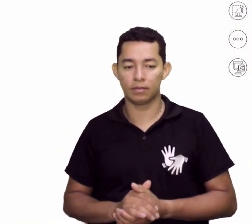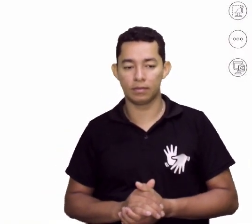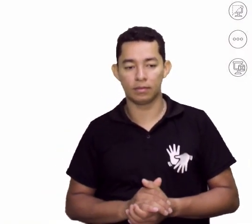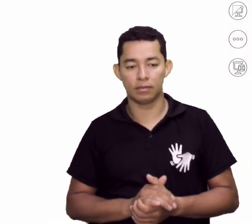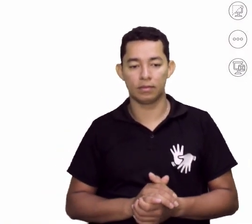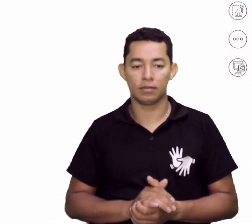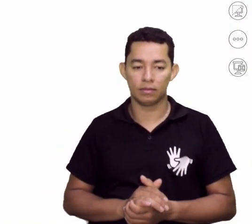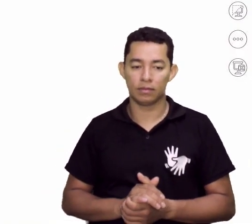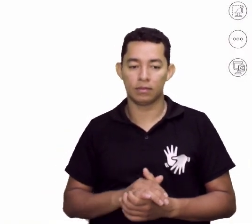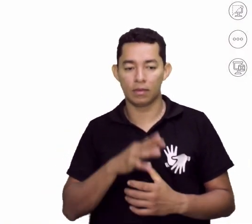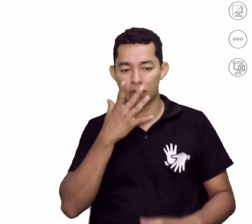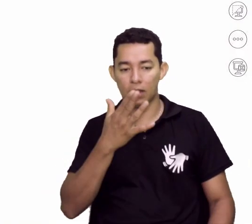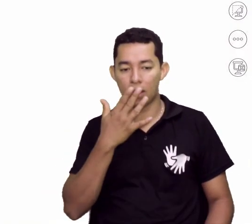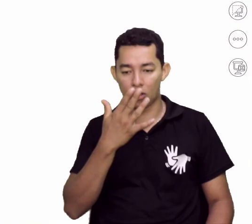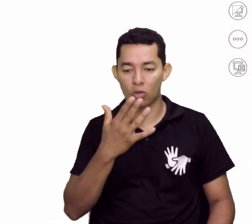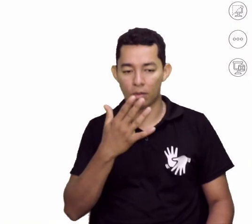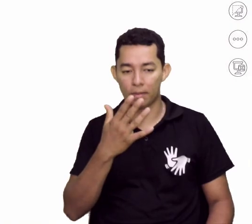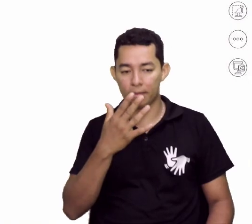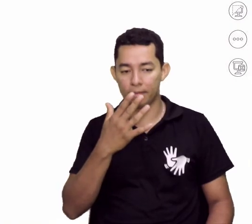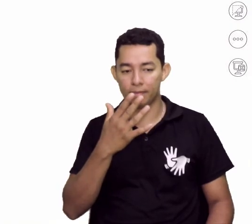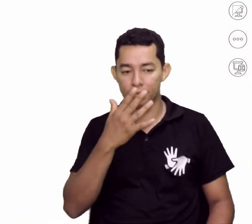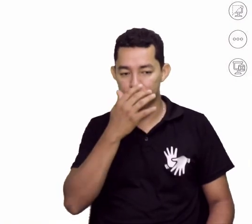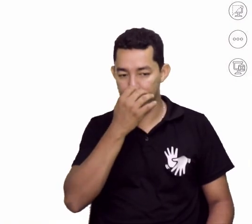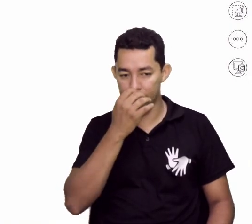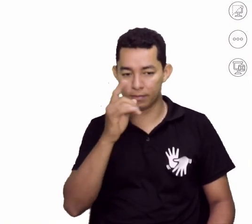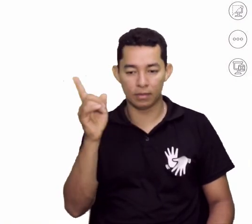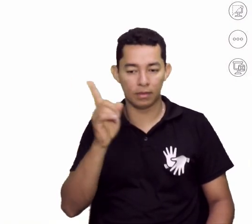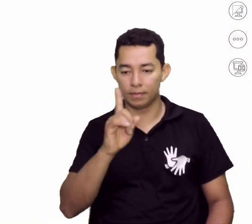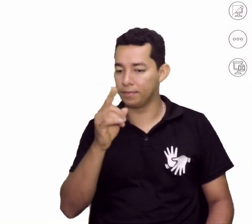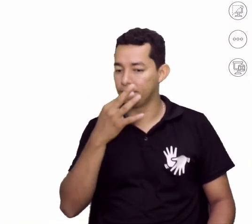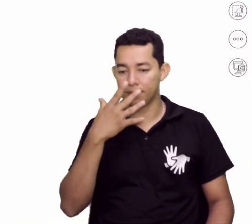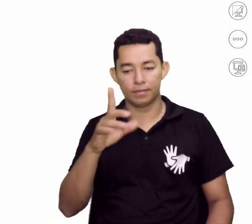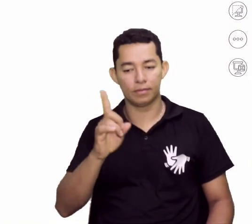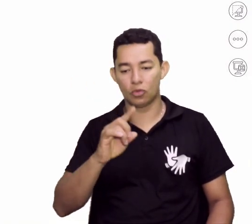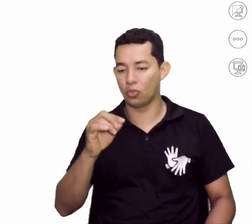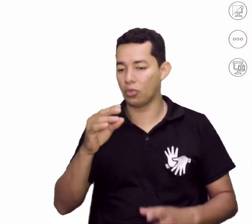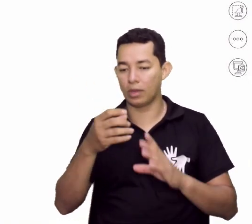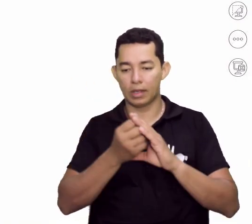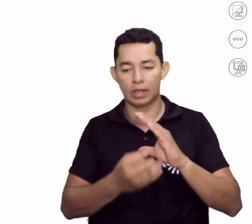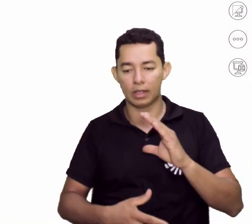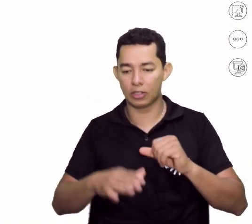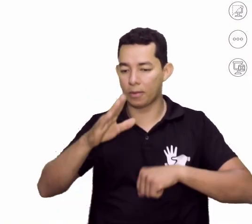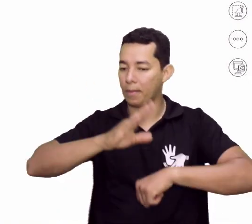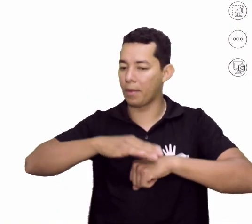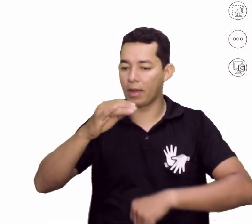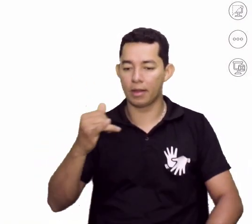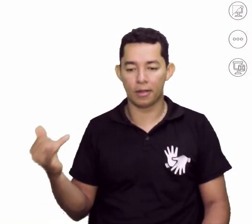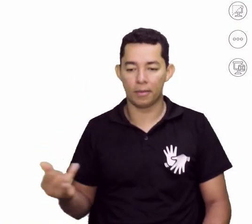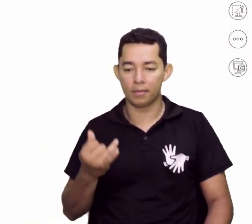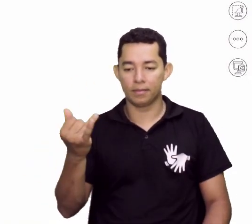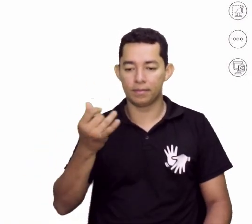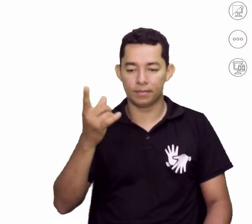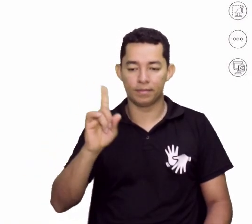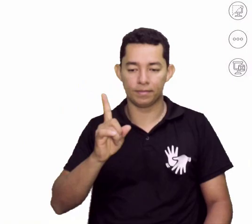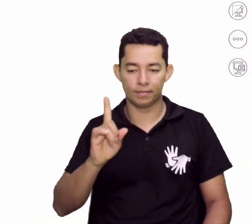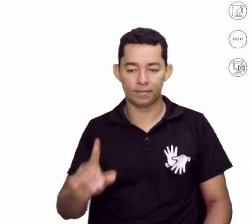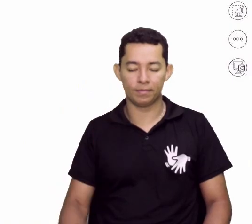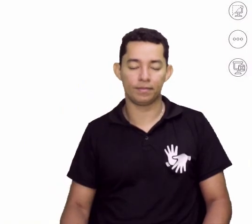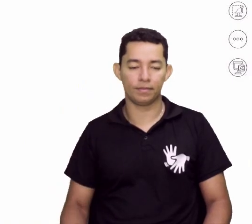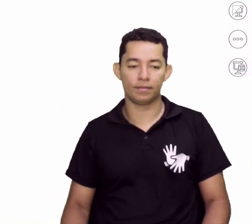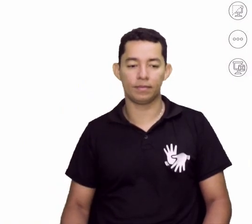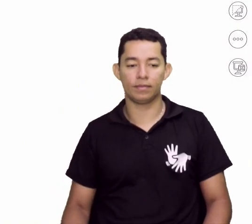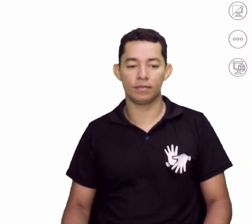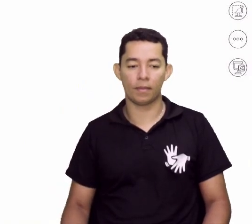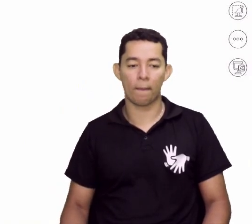não, né, não é o elemento mais importante das obras cubistas,